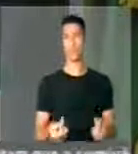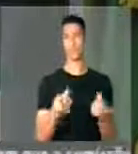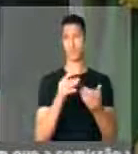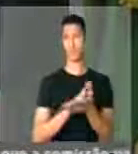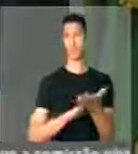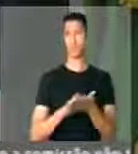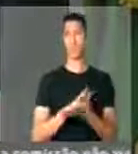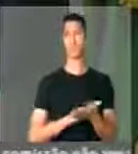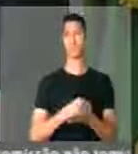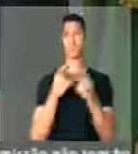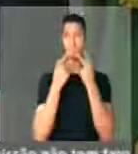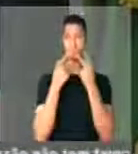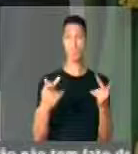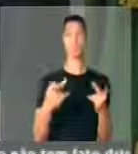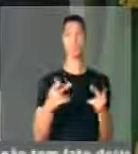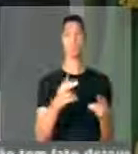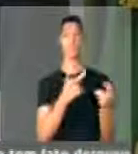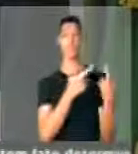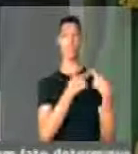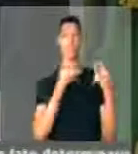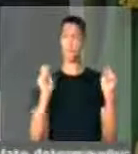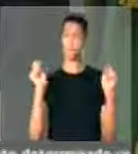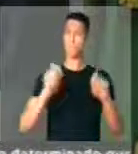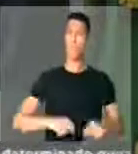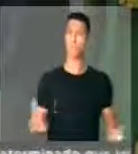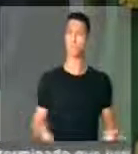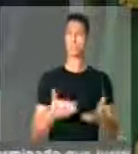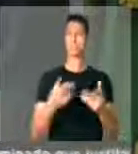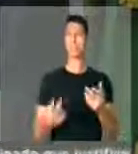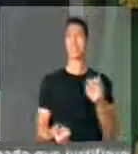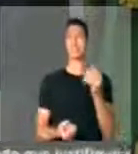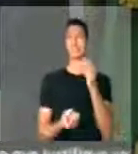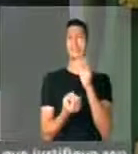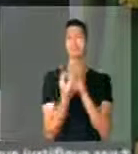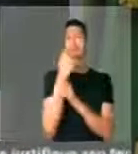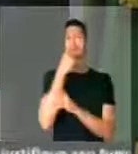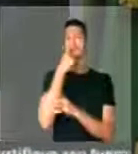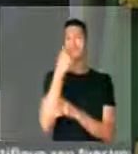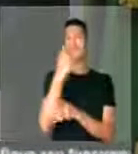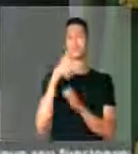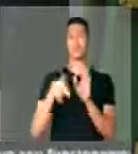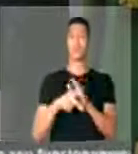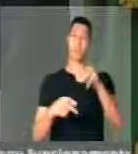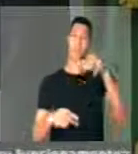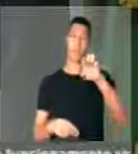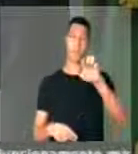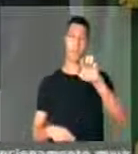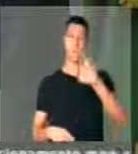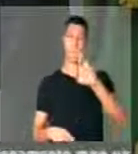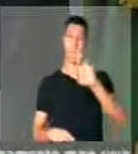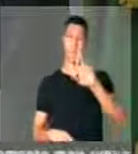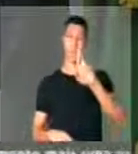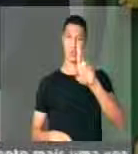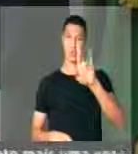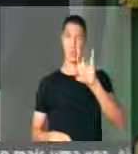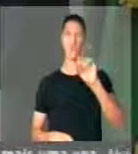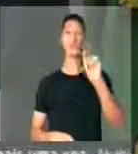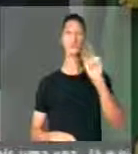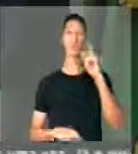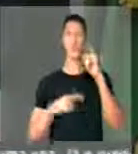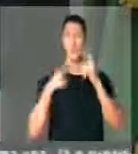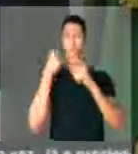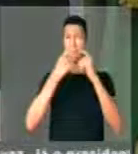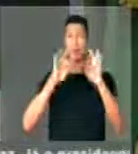investimento. Estamos falando de uma atividade potencial poluidor comparável ao do mercúrio. E o que está